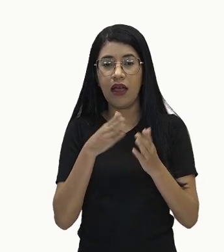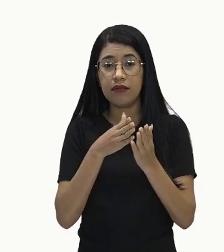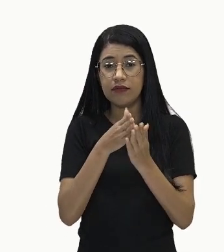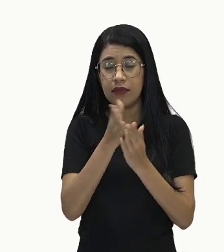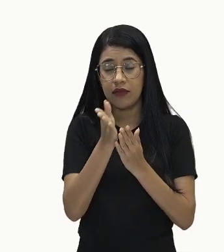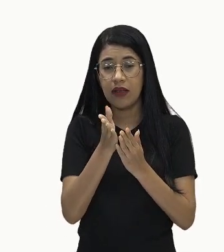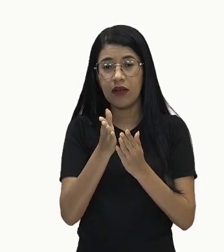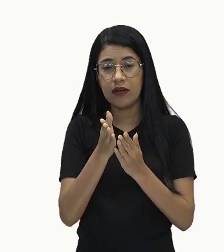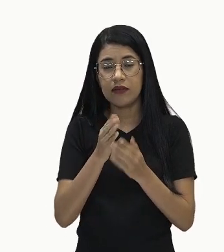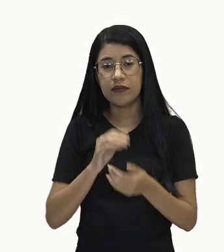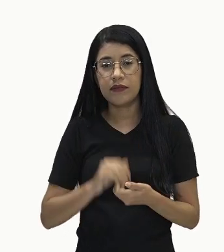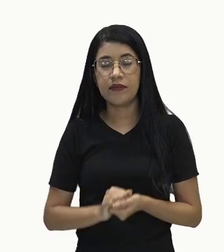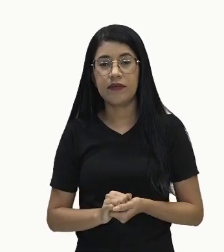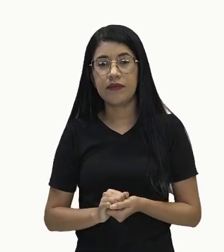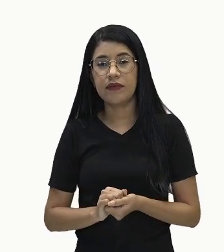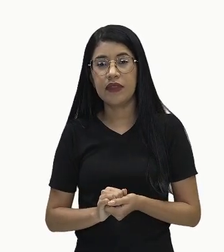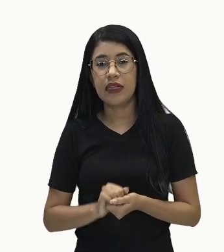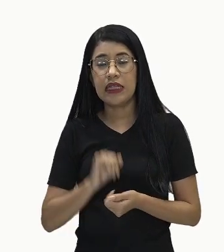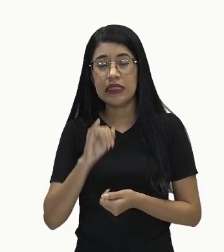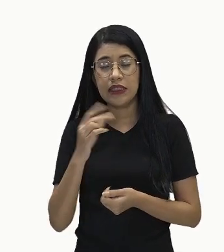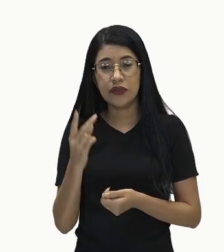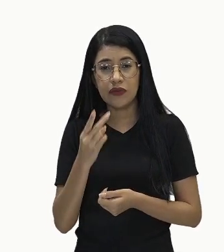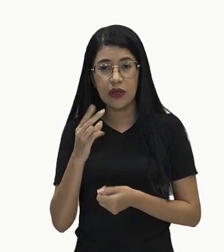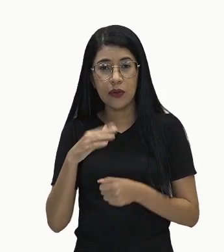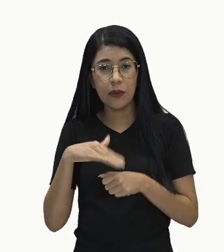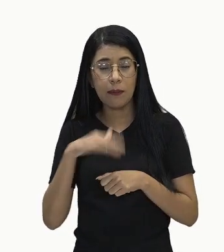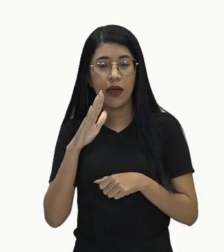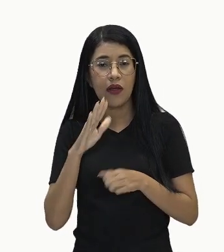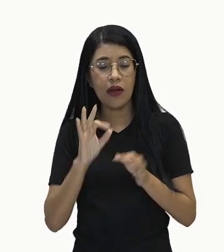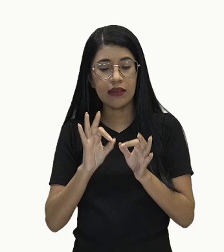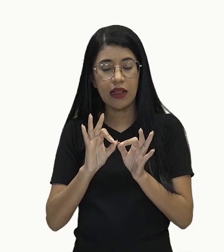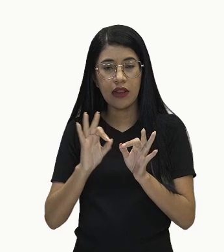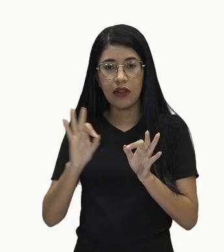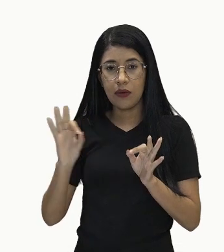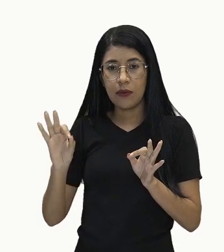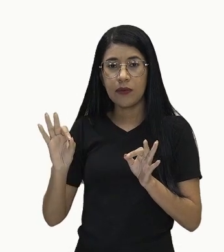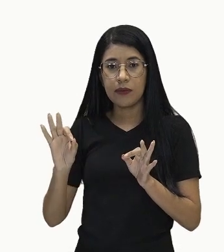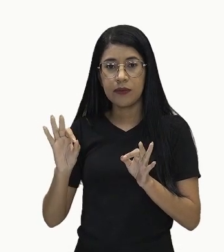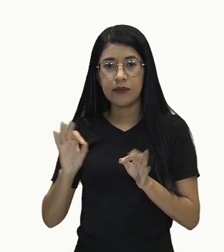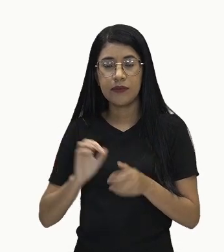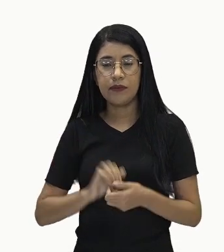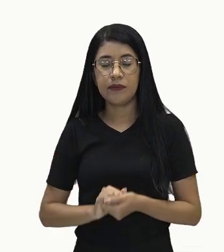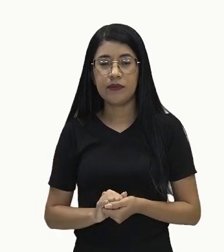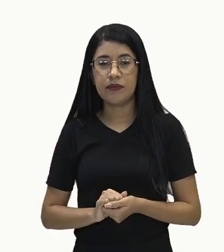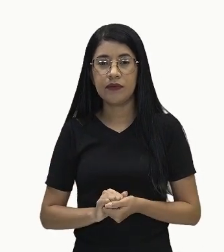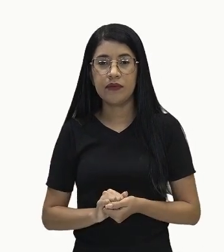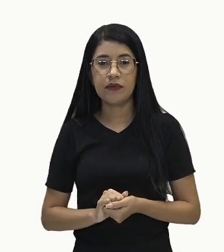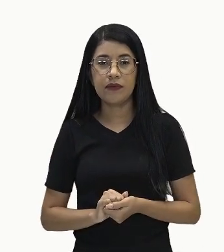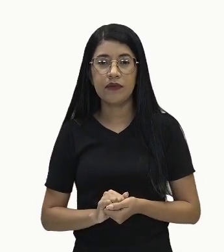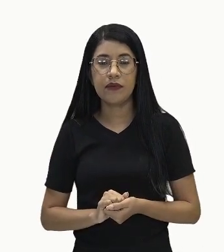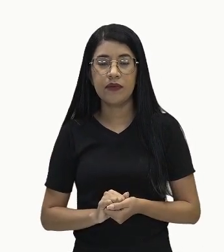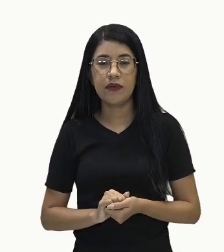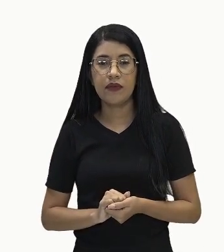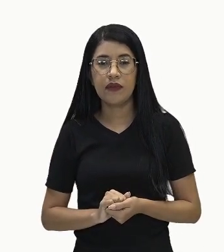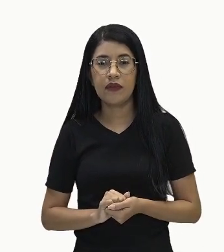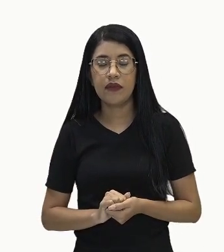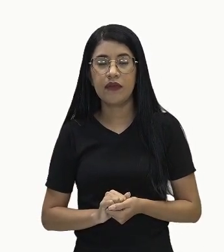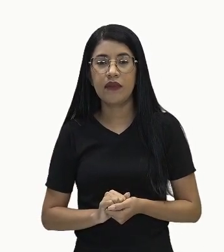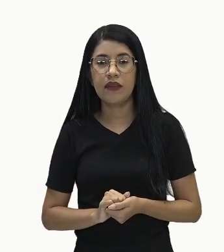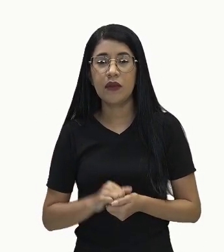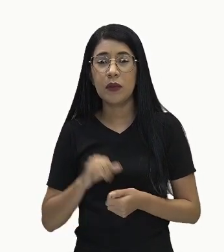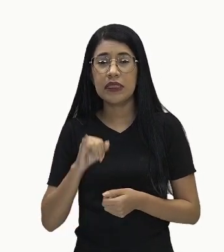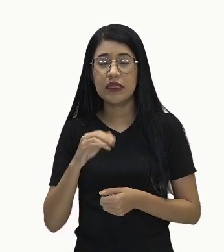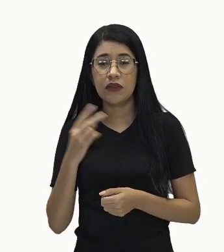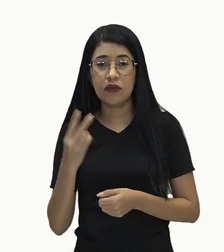menor for esse valor, mais próximo ele está da variância. Mais regular é o elemento. Quanto maior o valor,